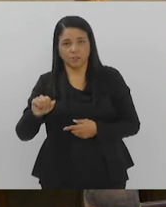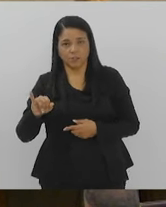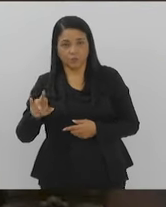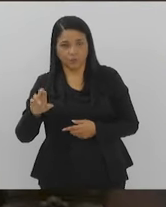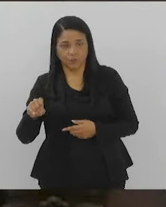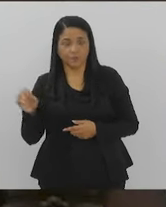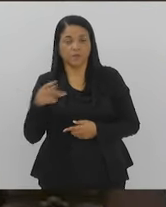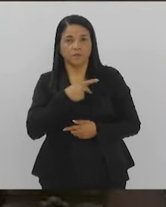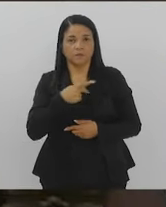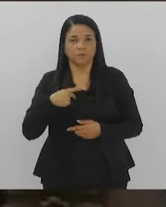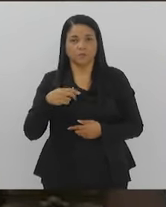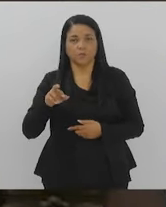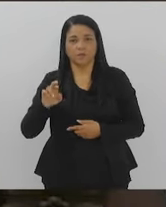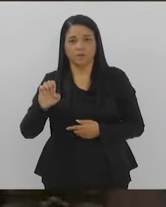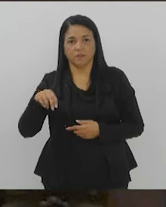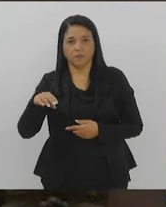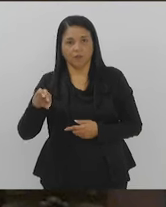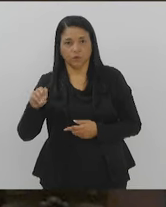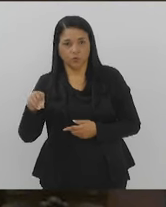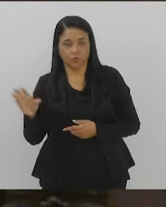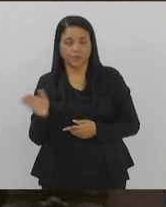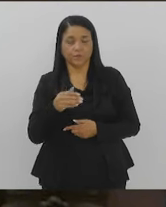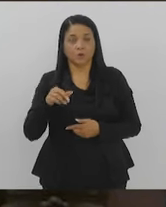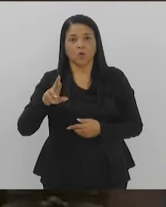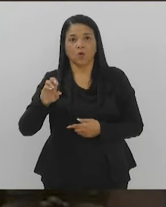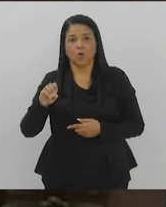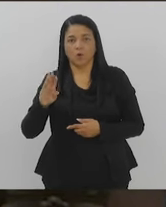Costa, pastor Robson Nascimento,